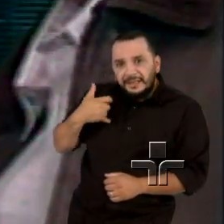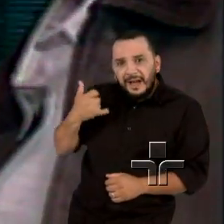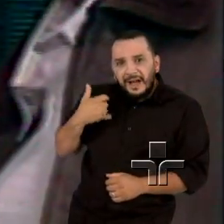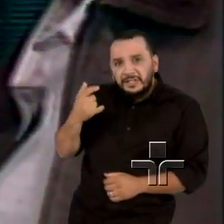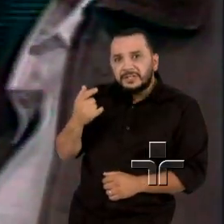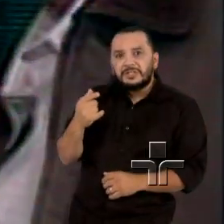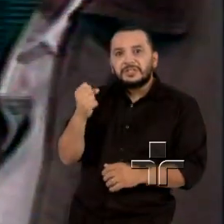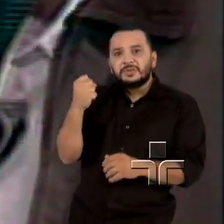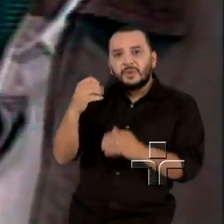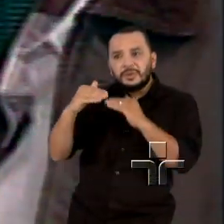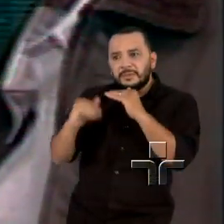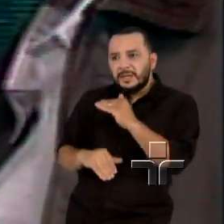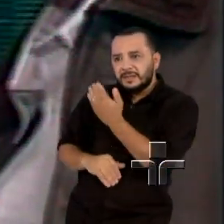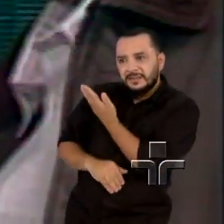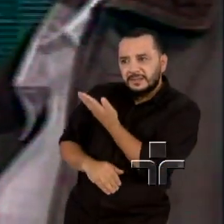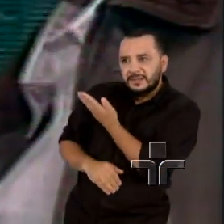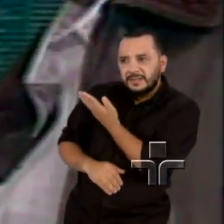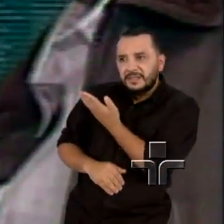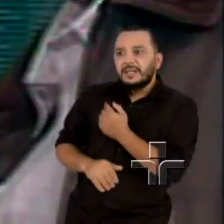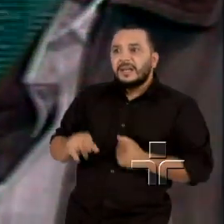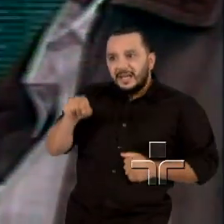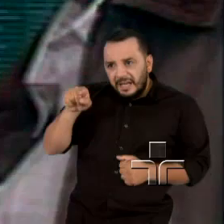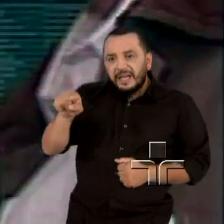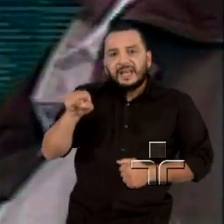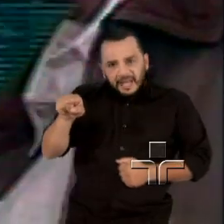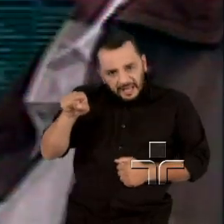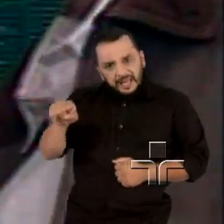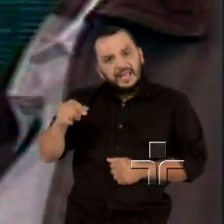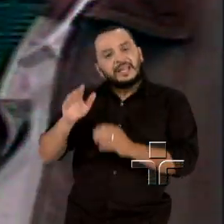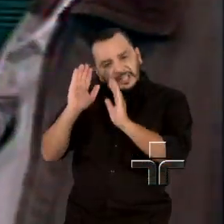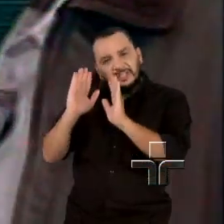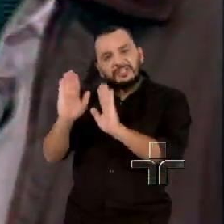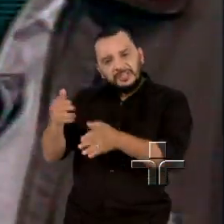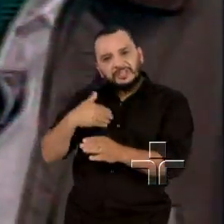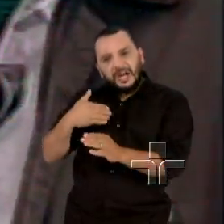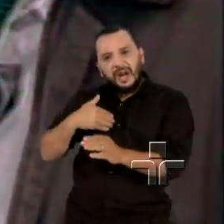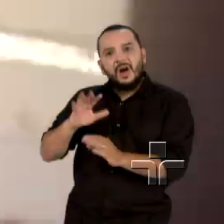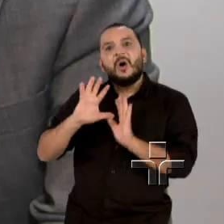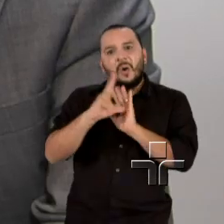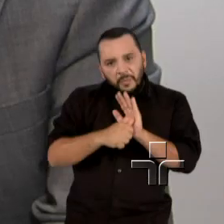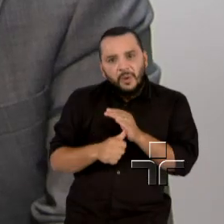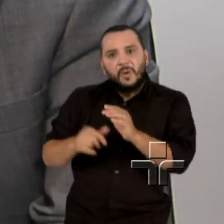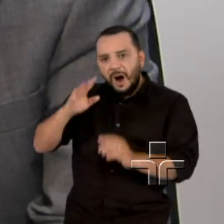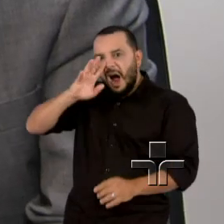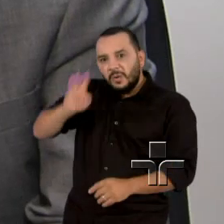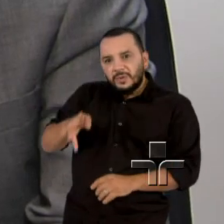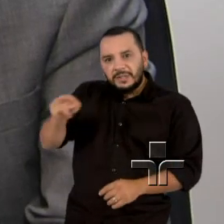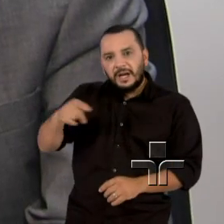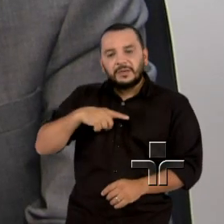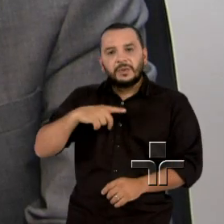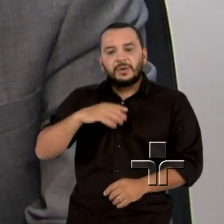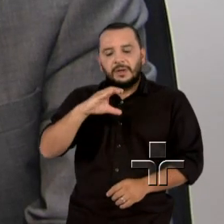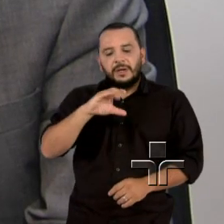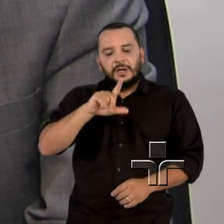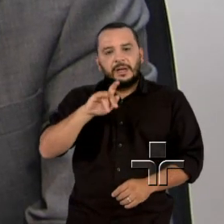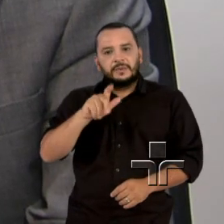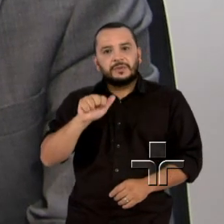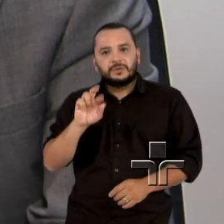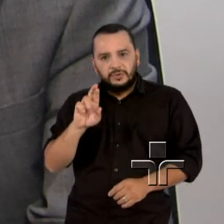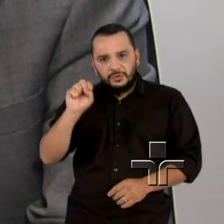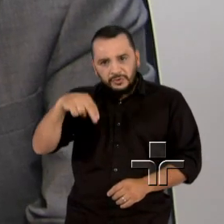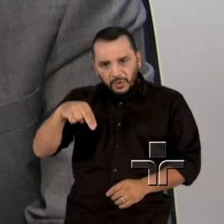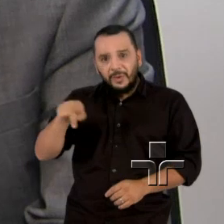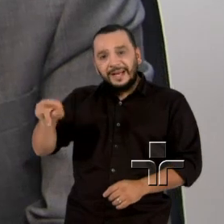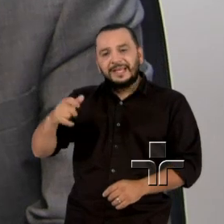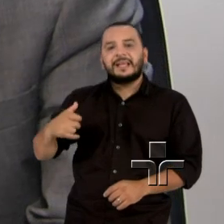policial como supostamente um dos participantes do latrocínio. Cleberson, que era menor